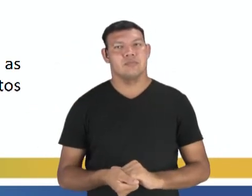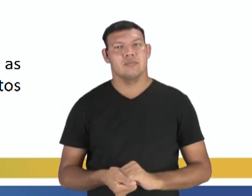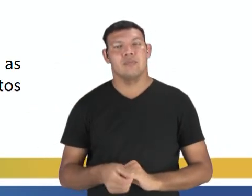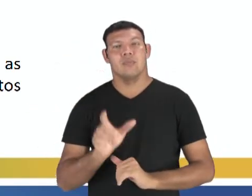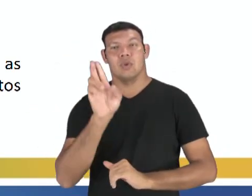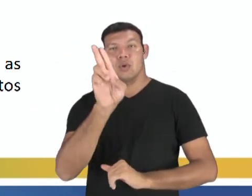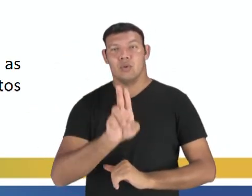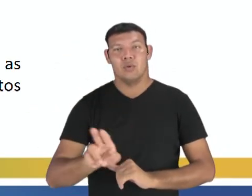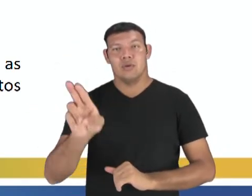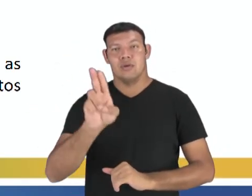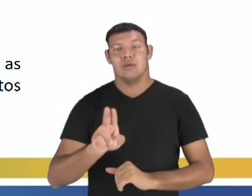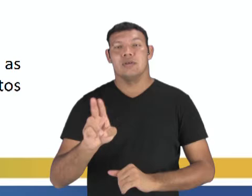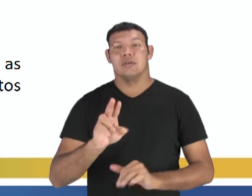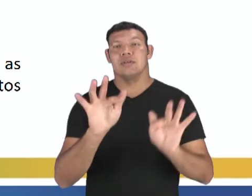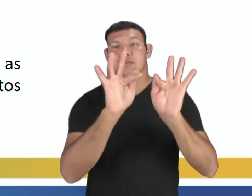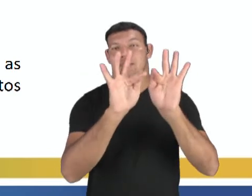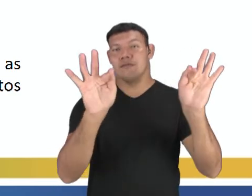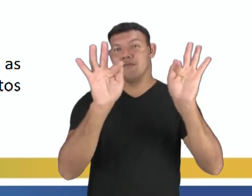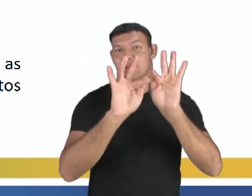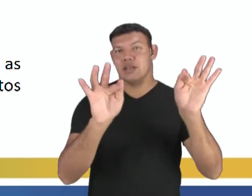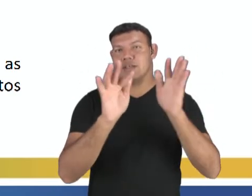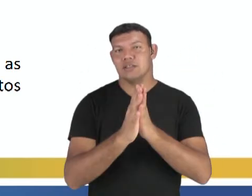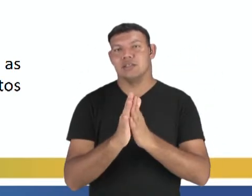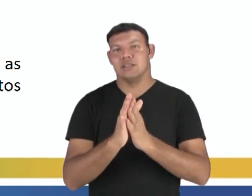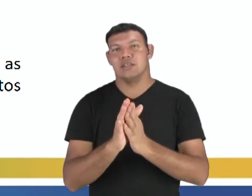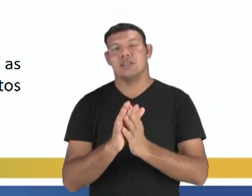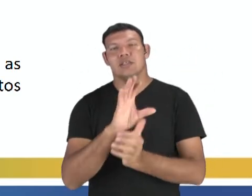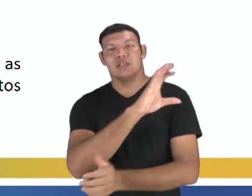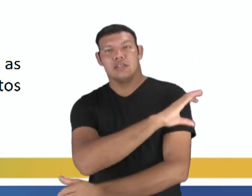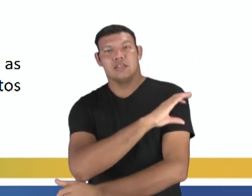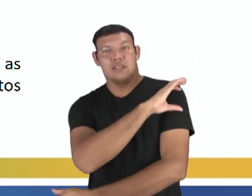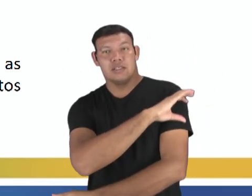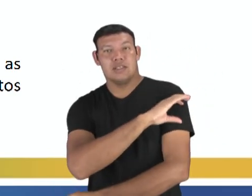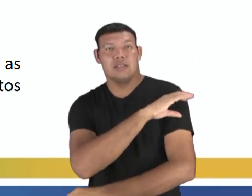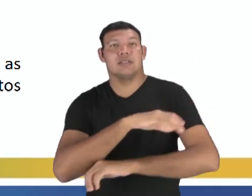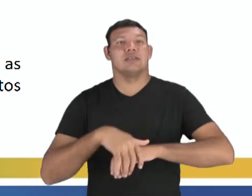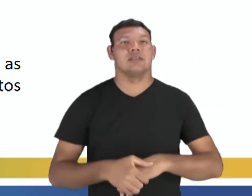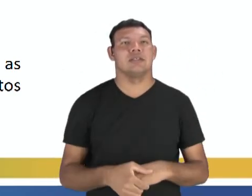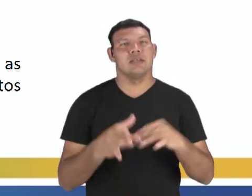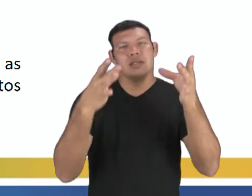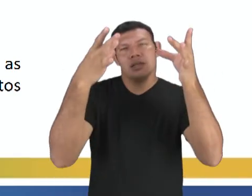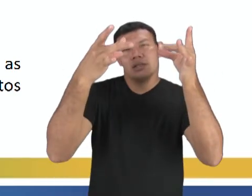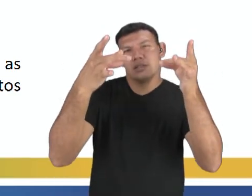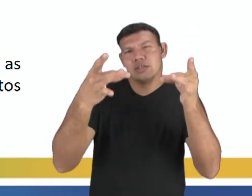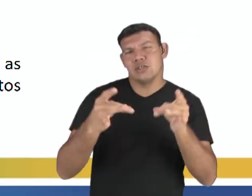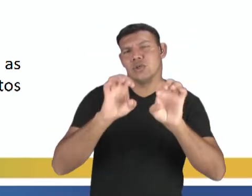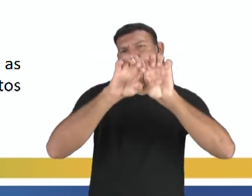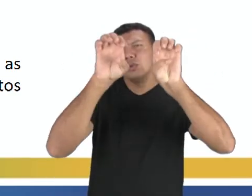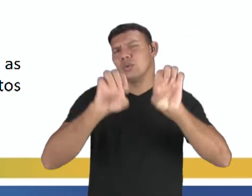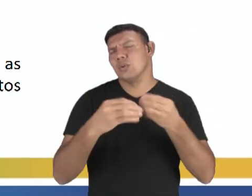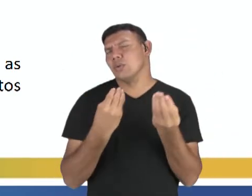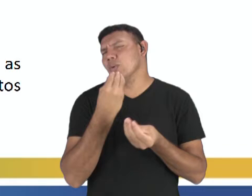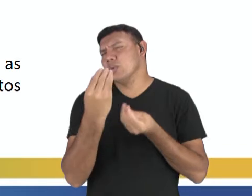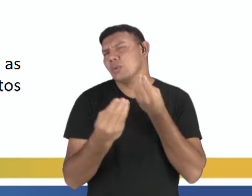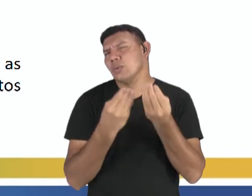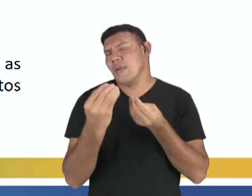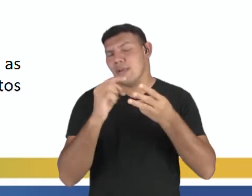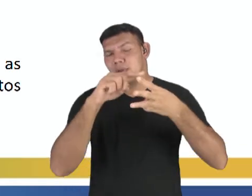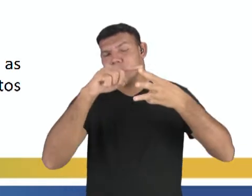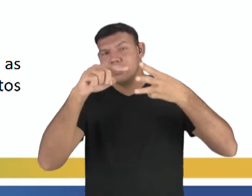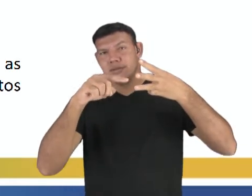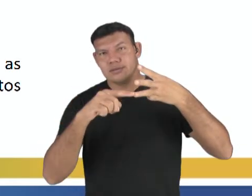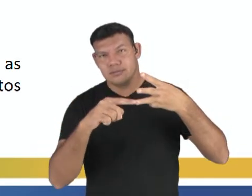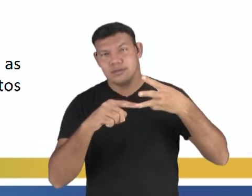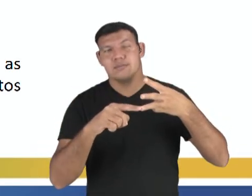Emprego de orações coordenadas justapostas. Como é a estrutura da descrição? A descrição apresenta 3 passos para